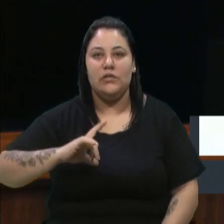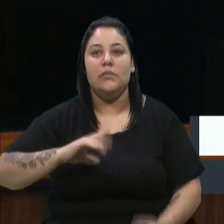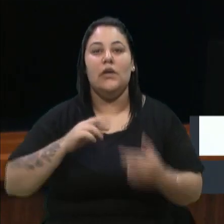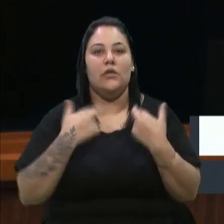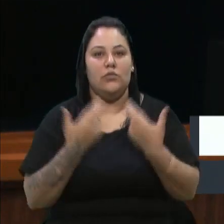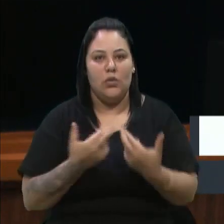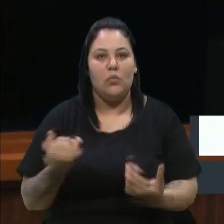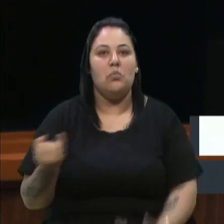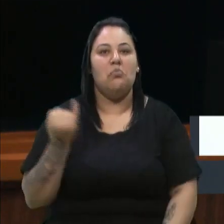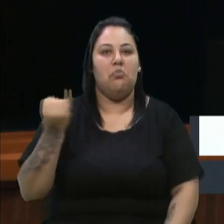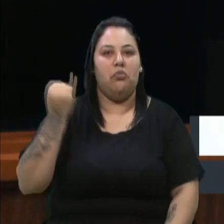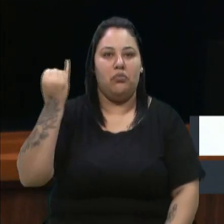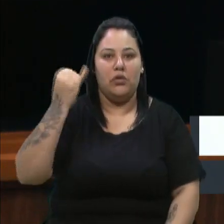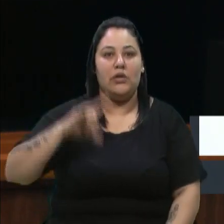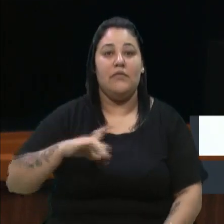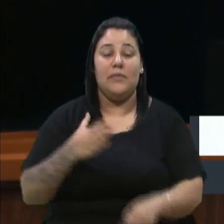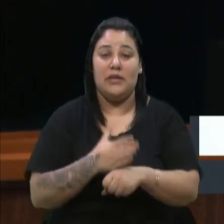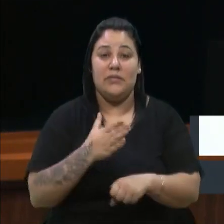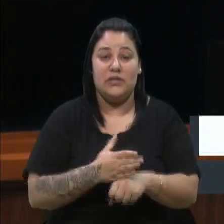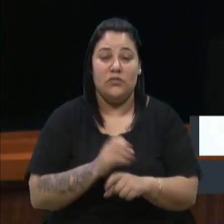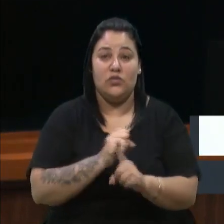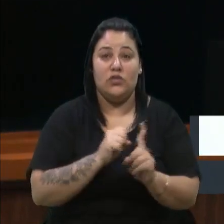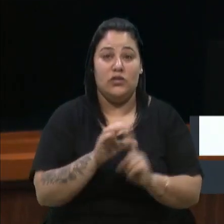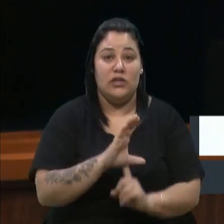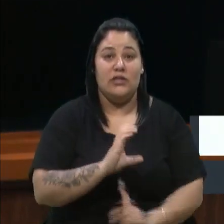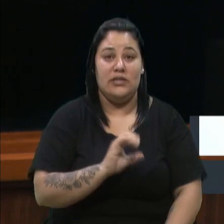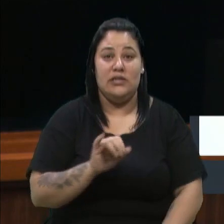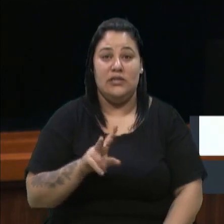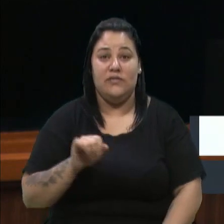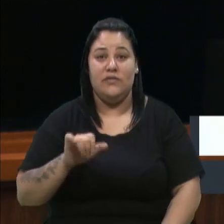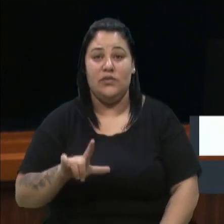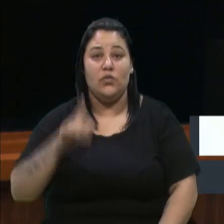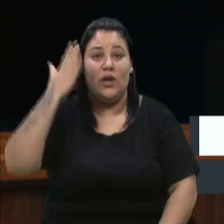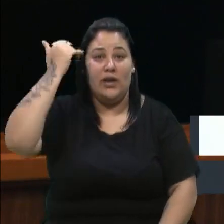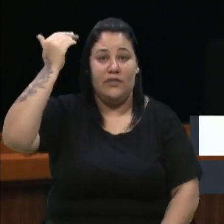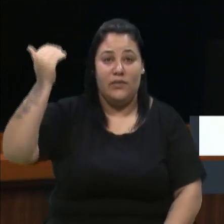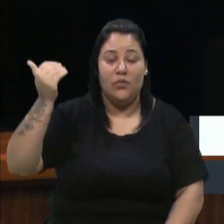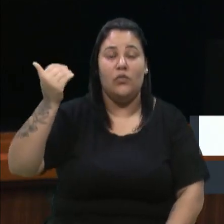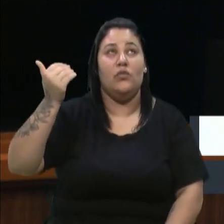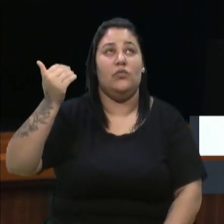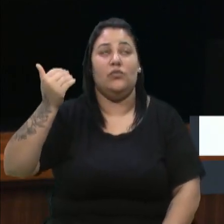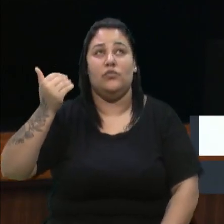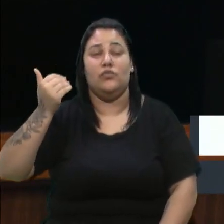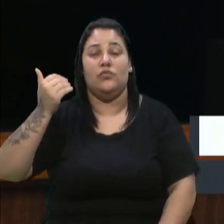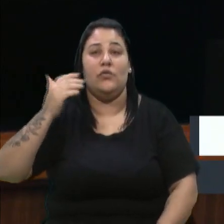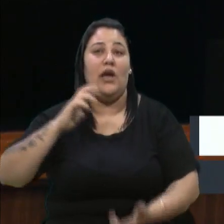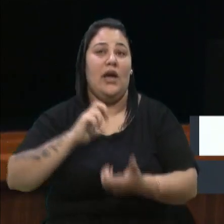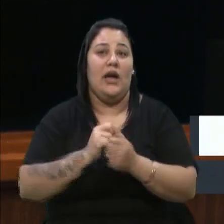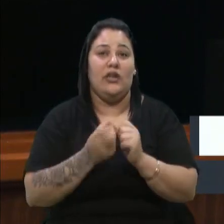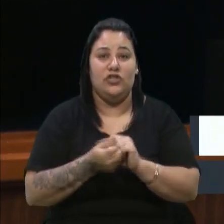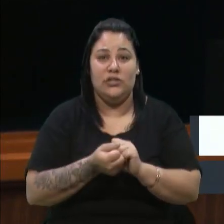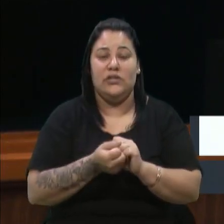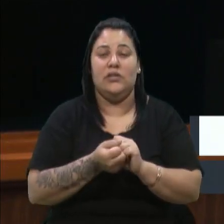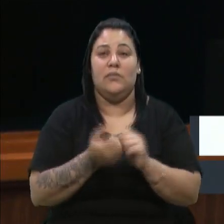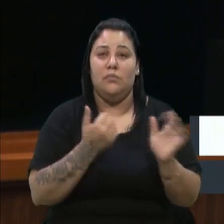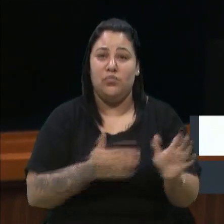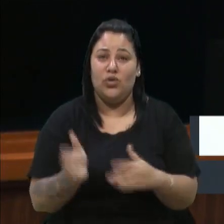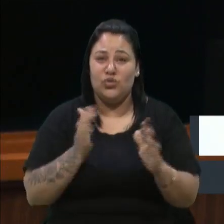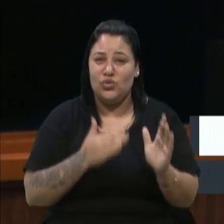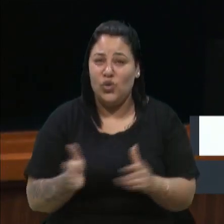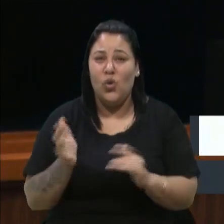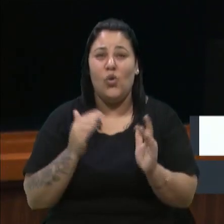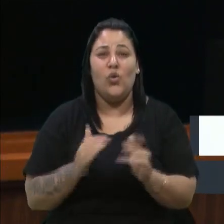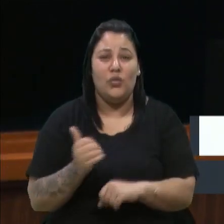teve participação da sociedade civil, de artistas, de produtores, do governo, mas de